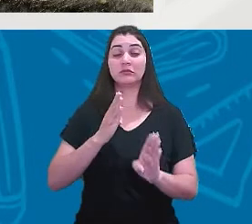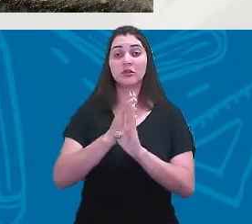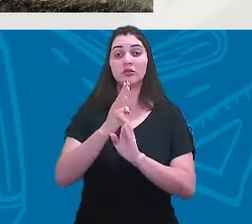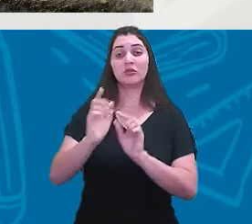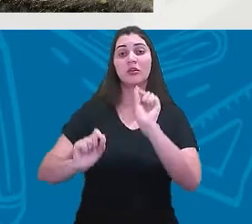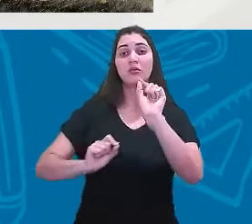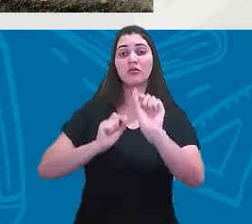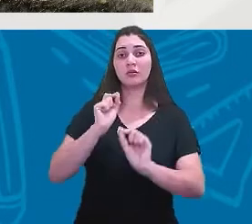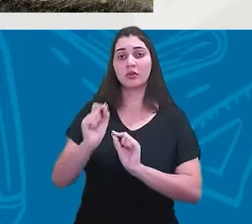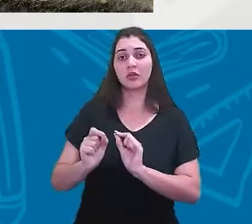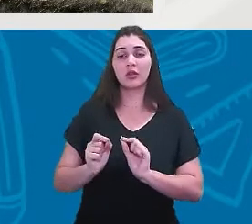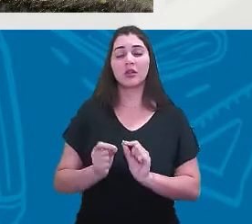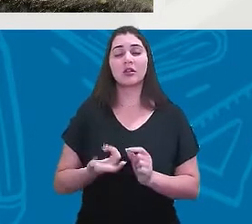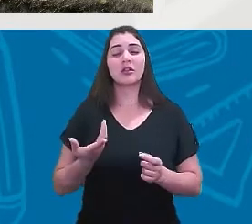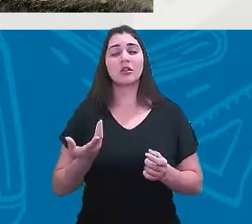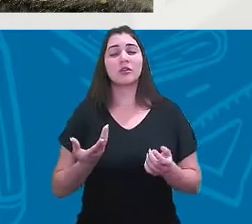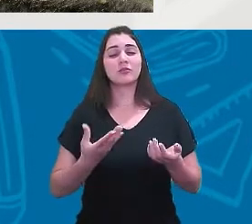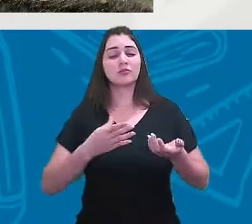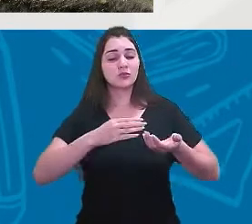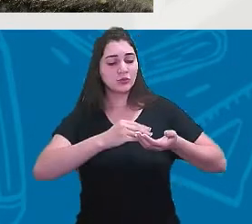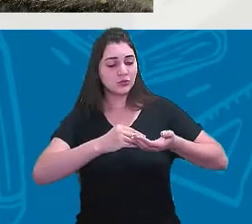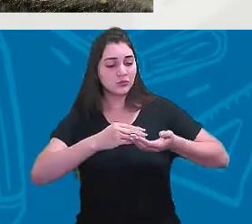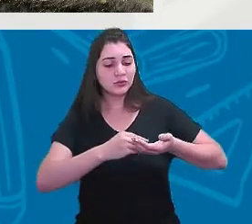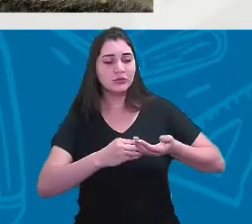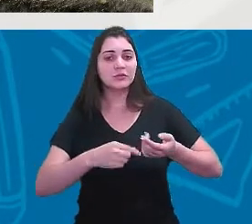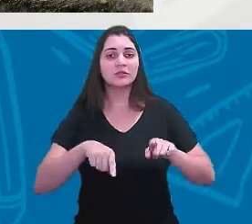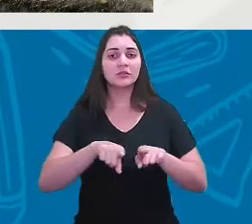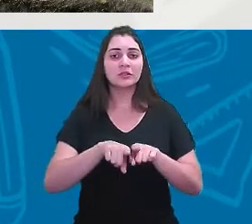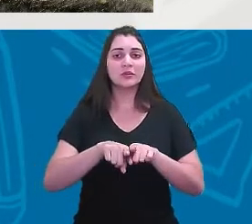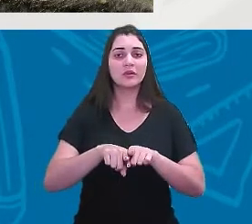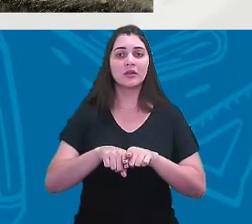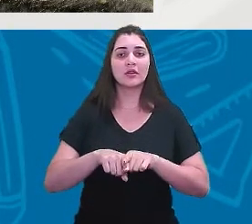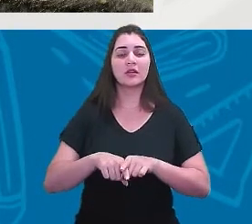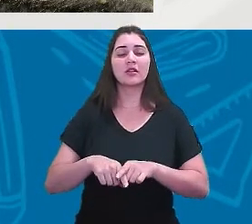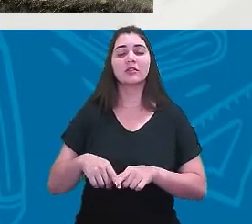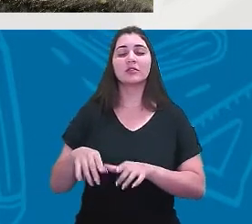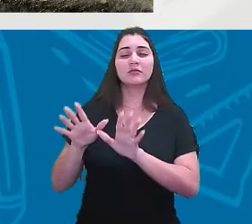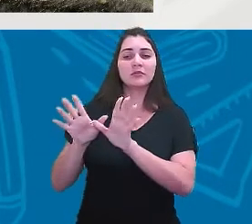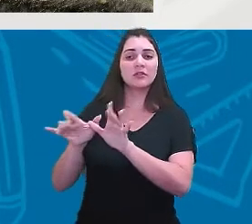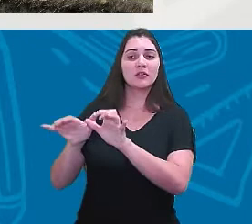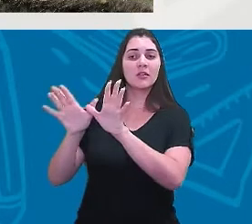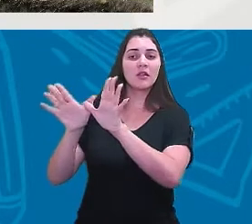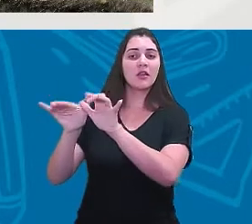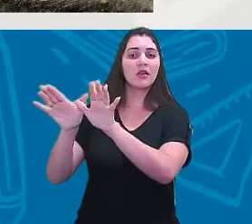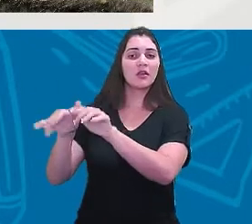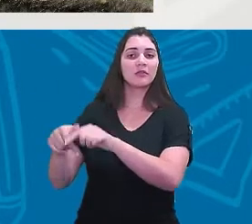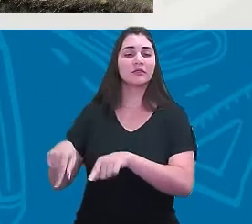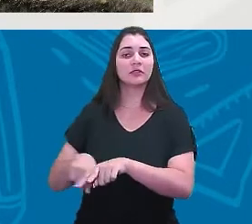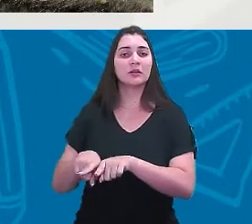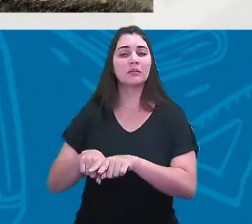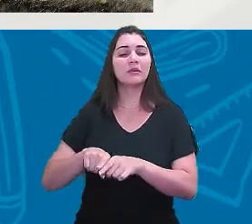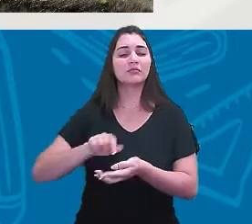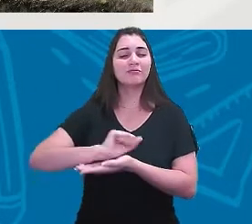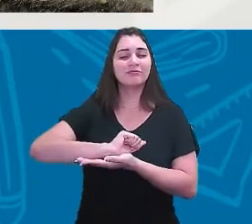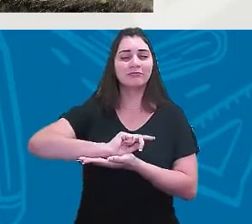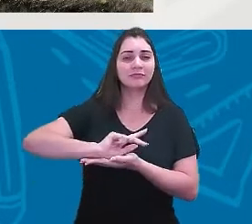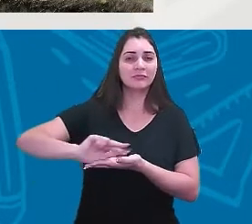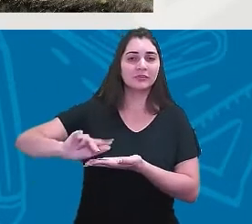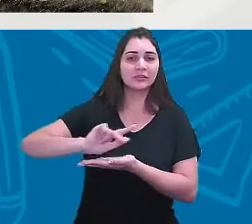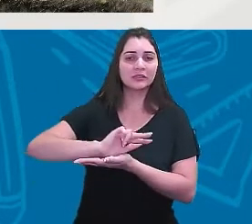várias espécies de mamíferos, várias espécies de aves, tá certo? Muitas espécies